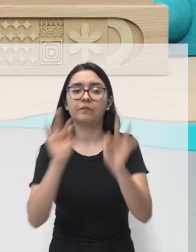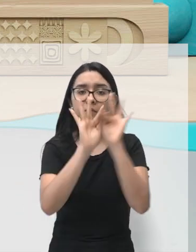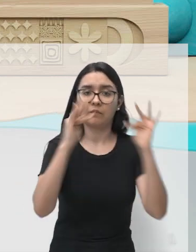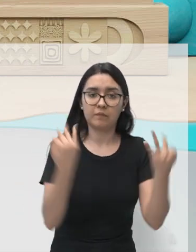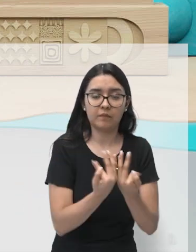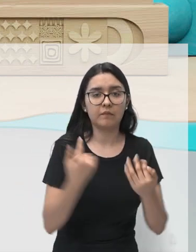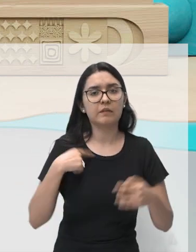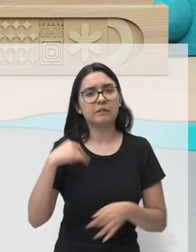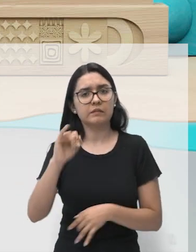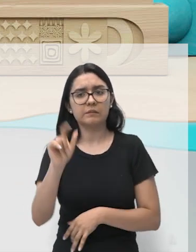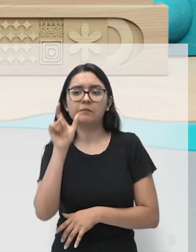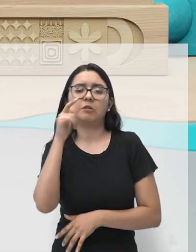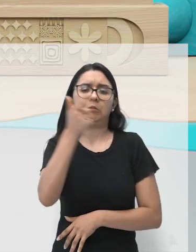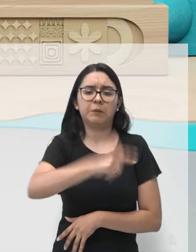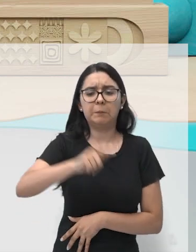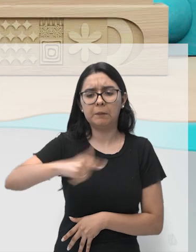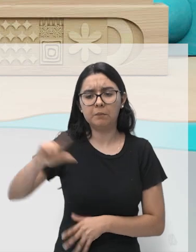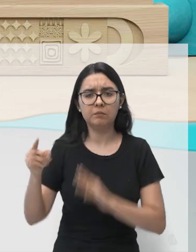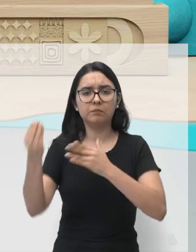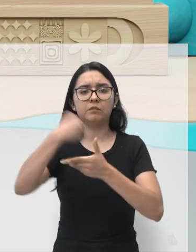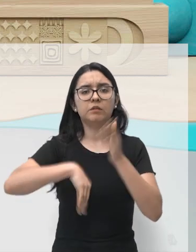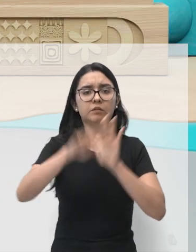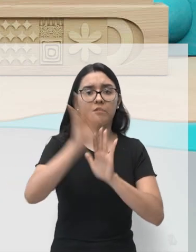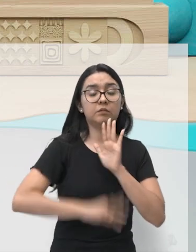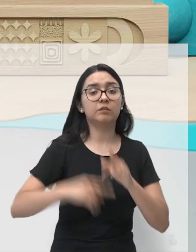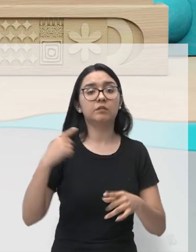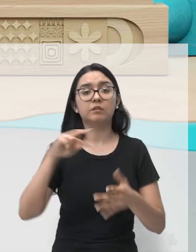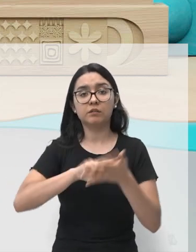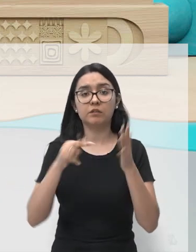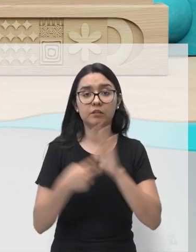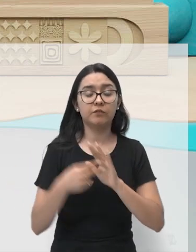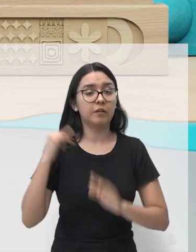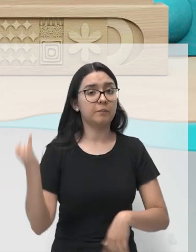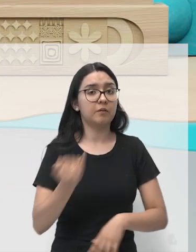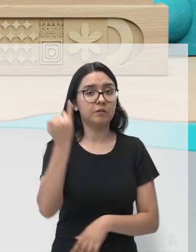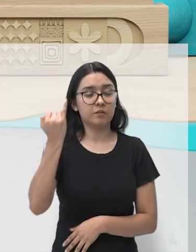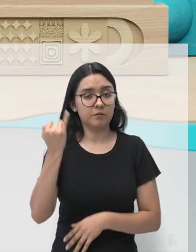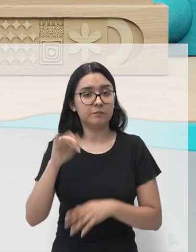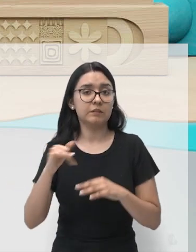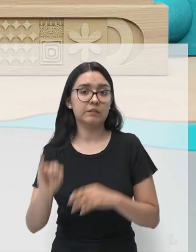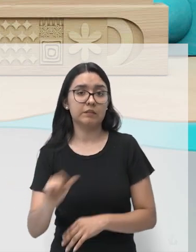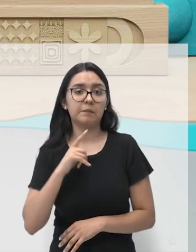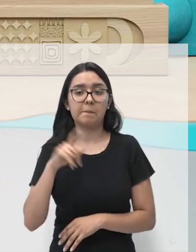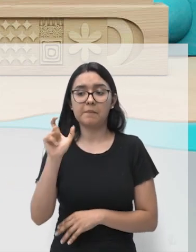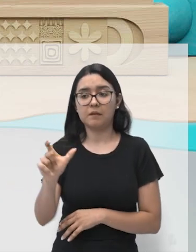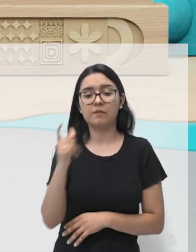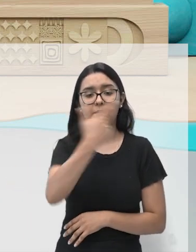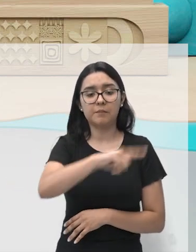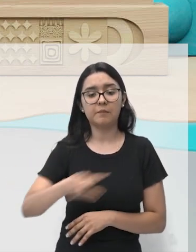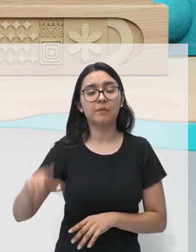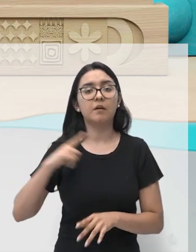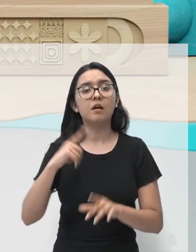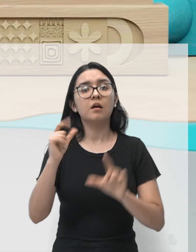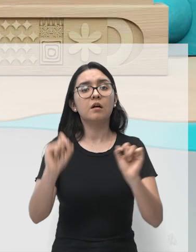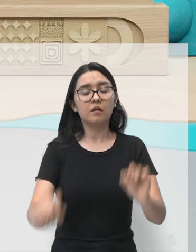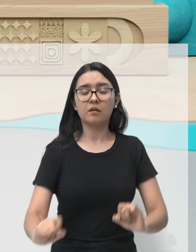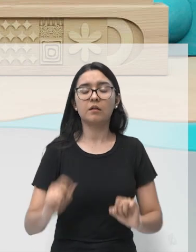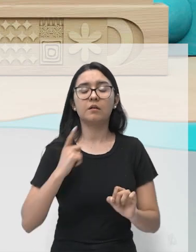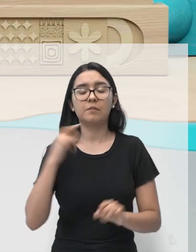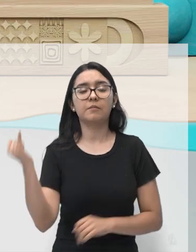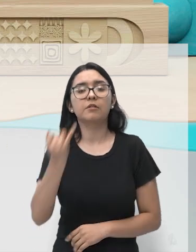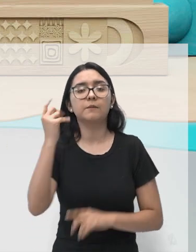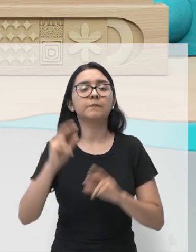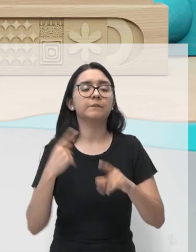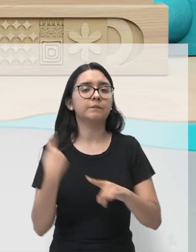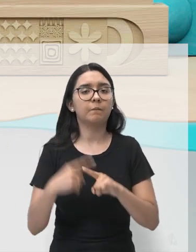fiquem atentos. Isso quer dizer que ela é muito importante, tá bom? Se ela é muito importante, quer dizer que ela é o assunto